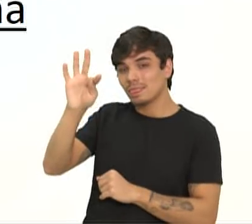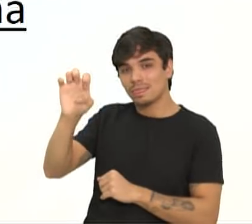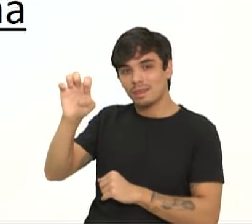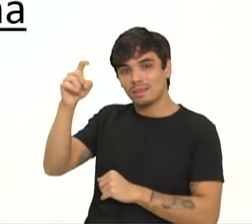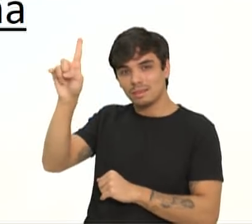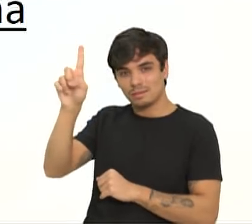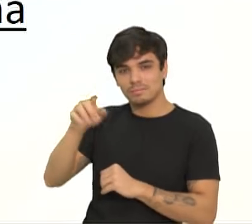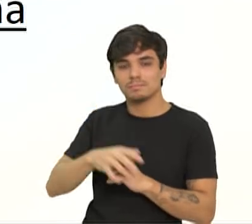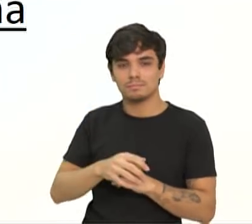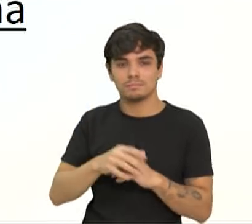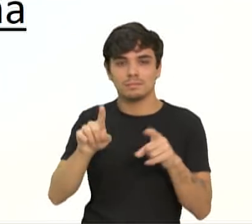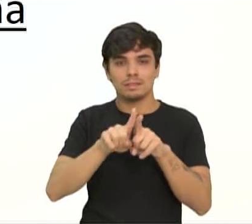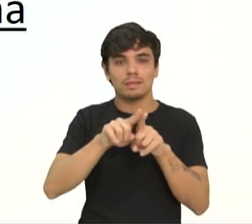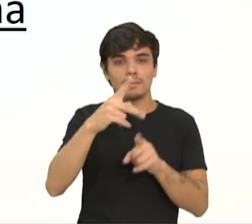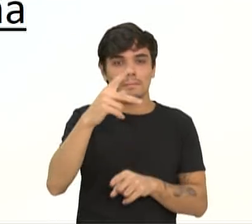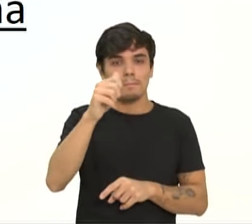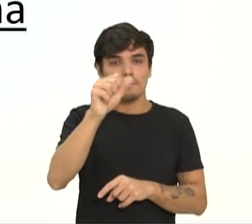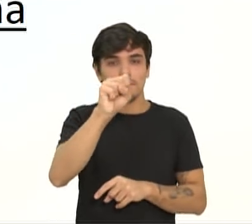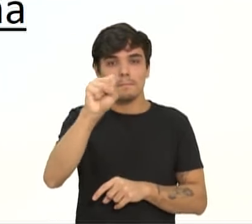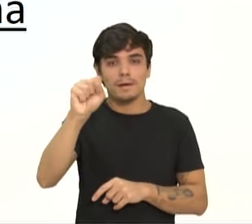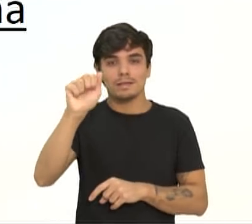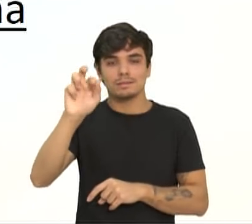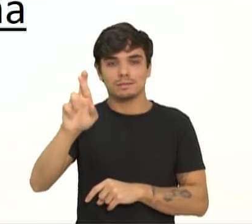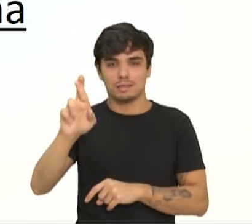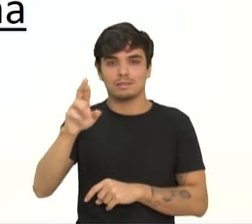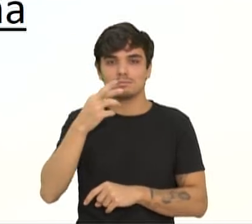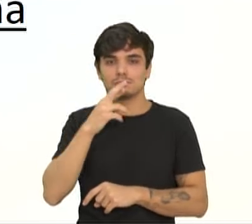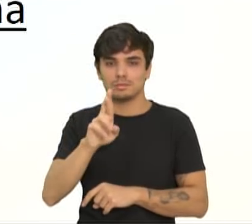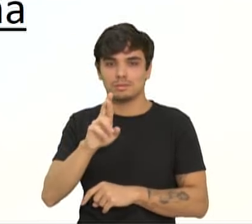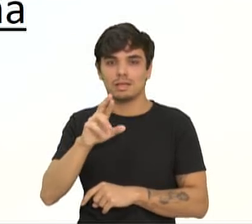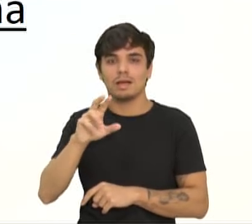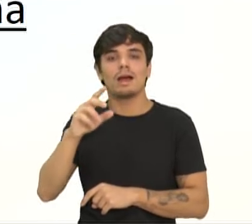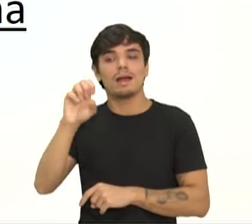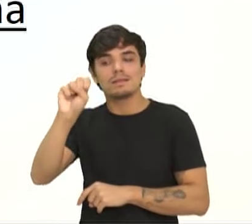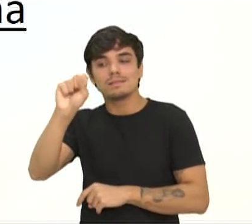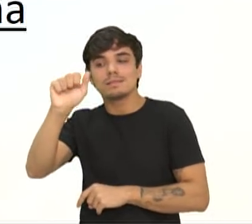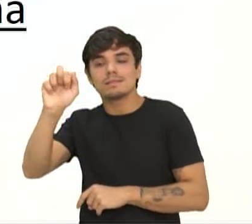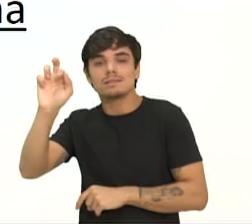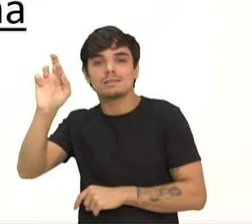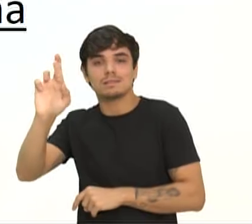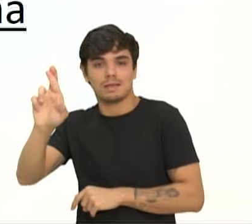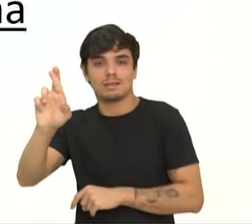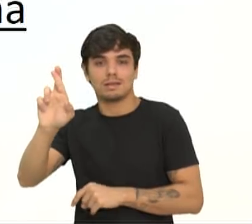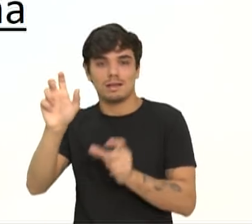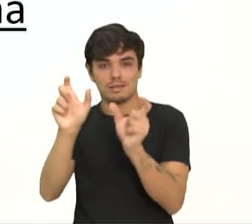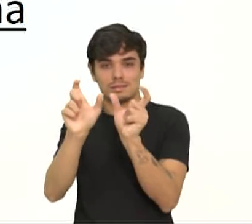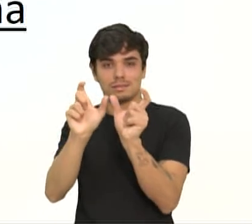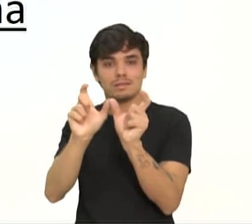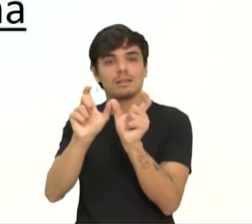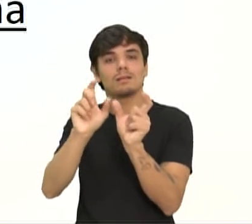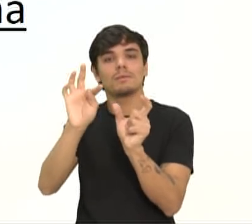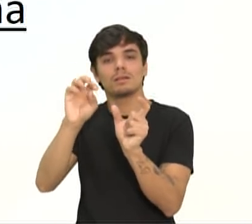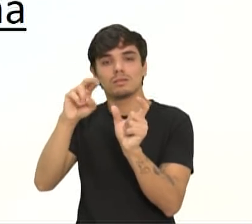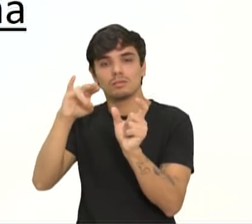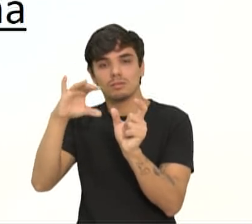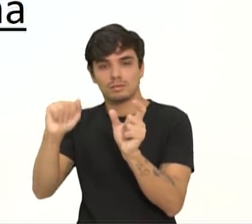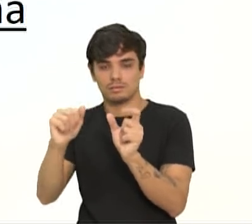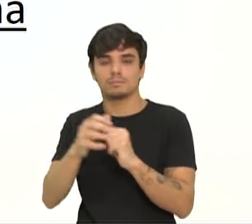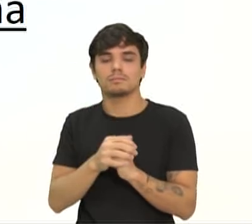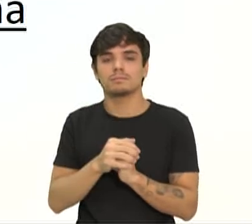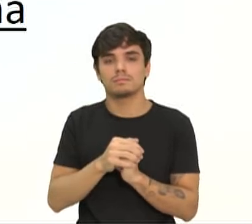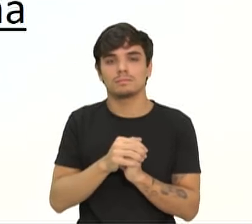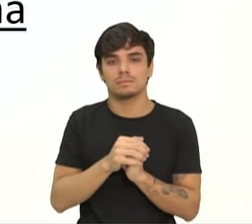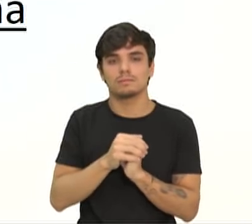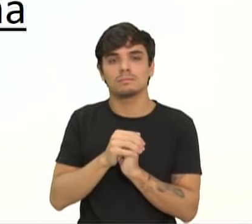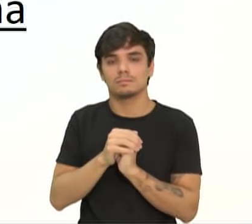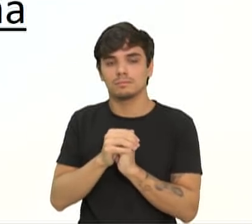Em passar, também acabamos de responder. A sílaba tônica é o sar, é a última sílaba. São oxítonas, pois a